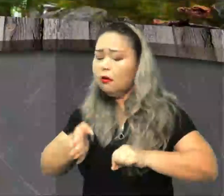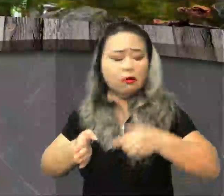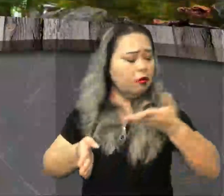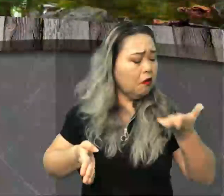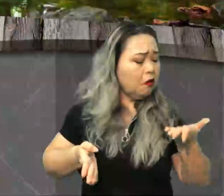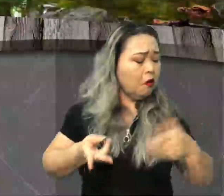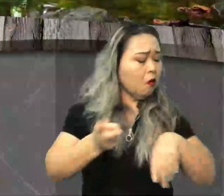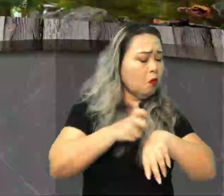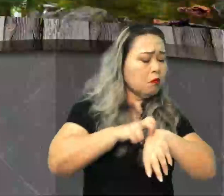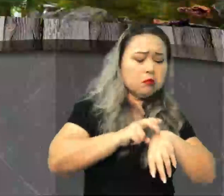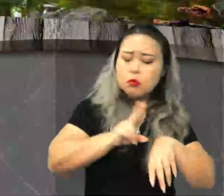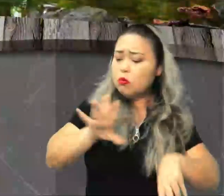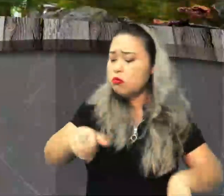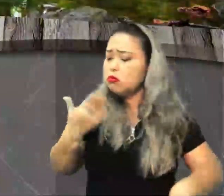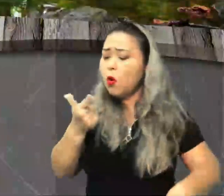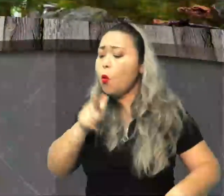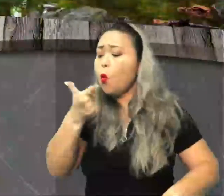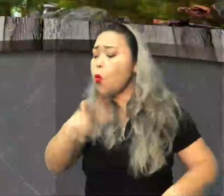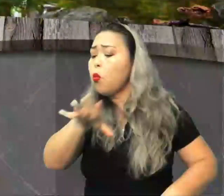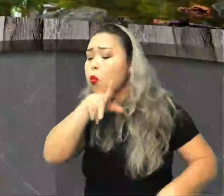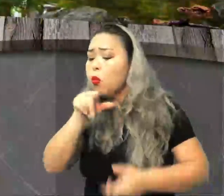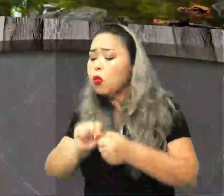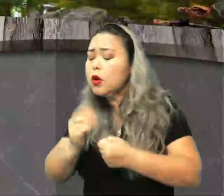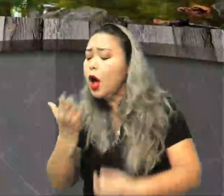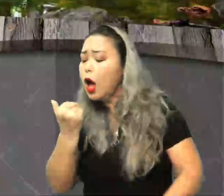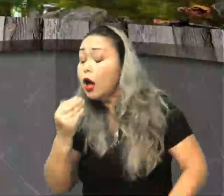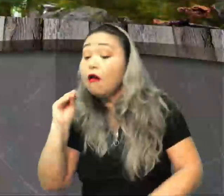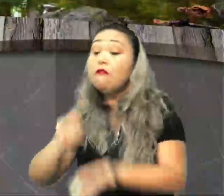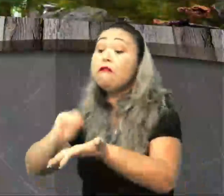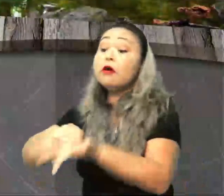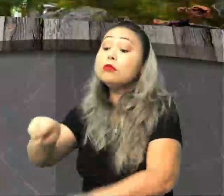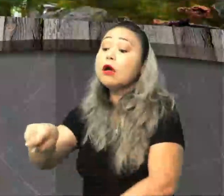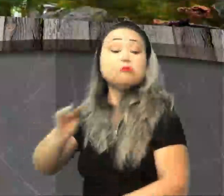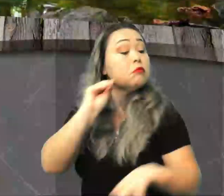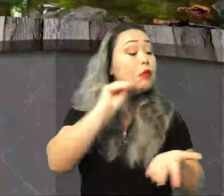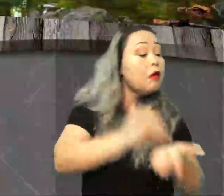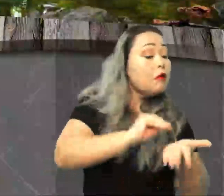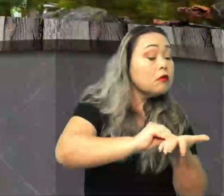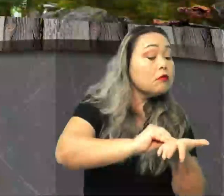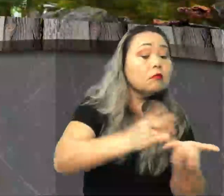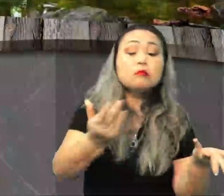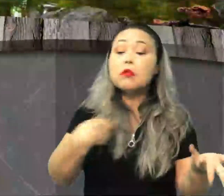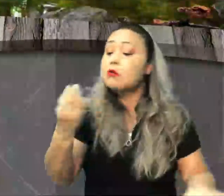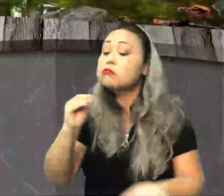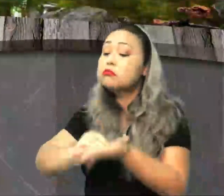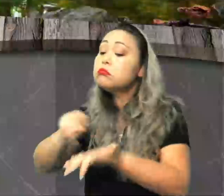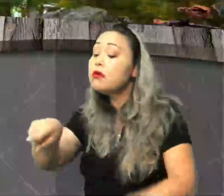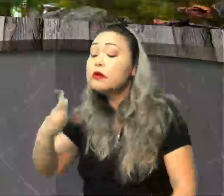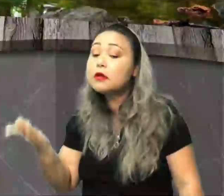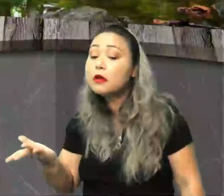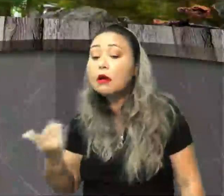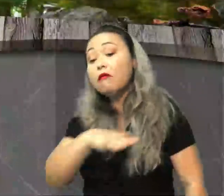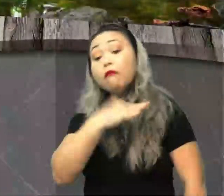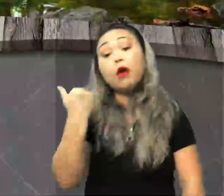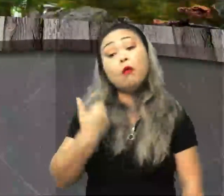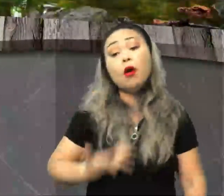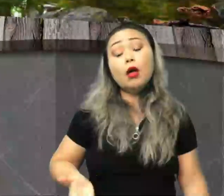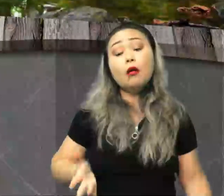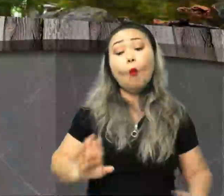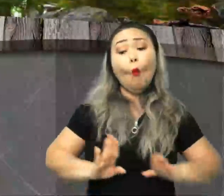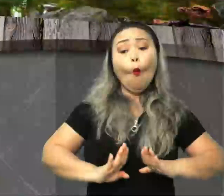ou é vegetal ou é outro animal, se faltar para o carnívoro a presa, ele vai morrer de